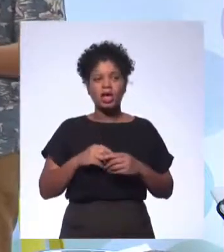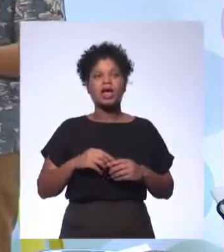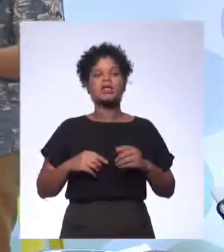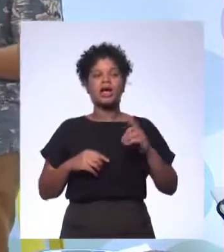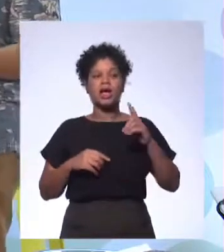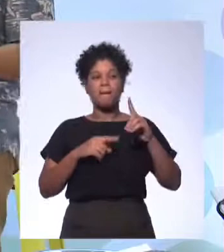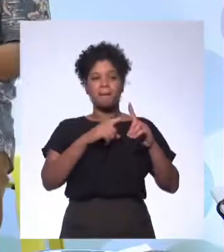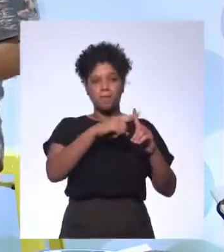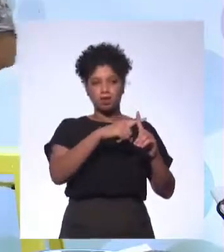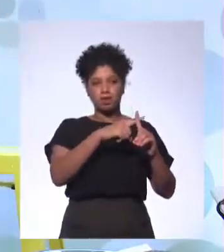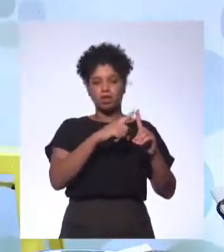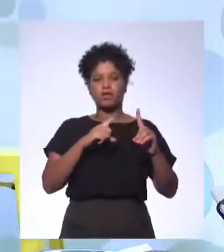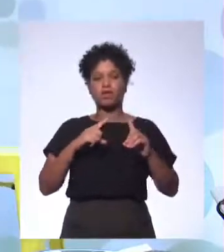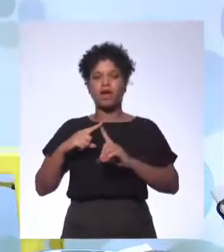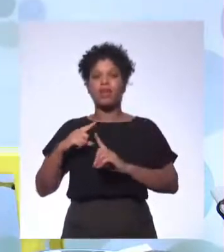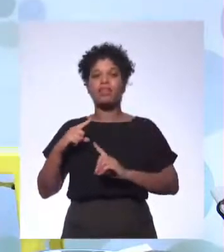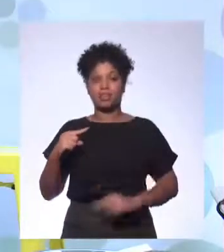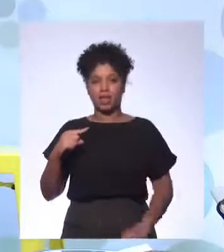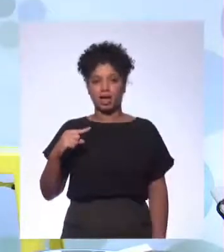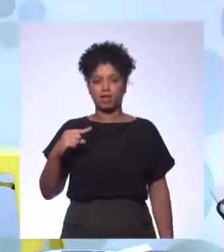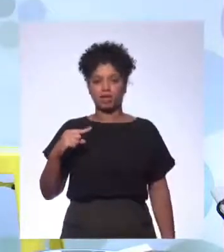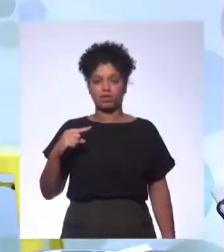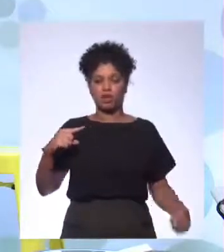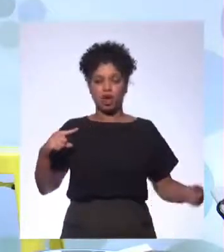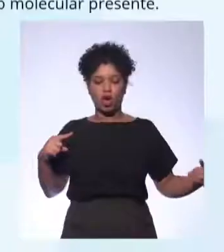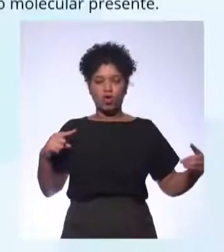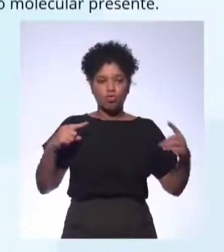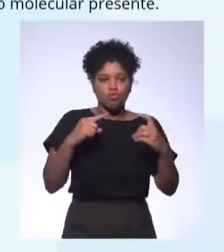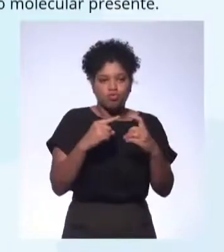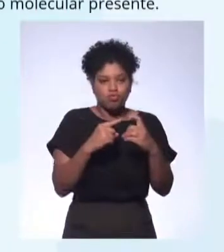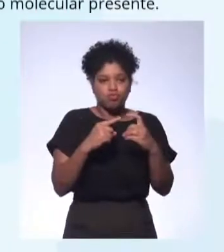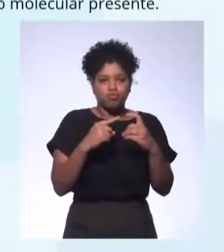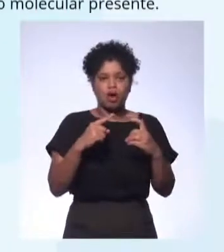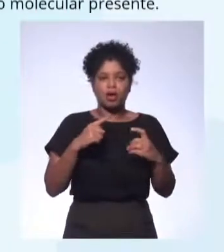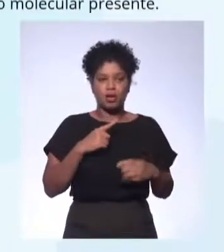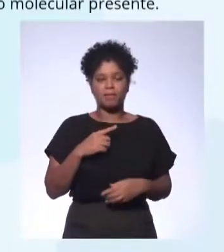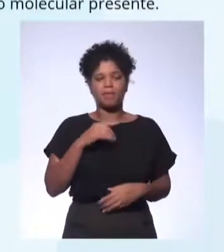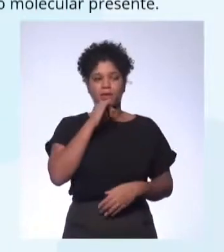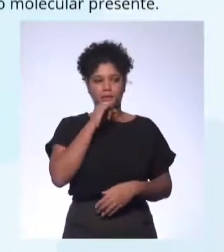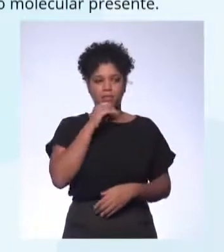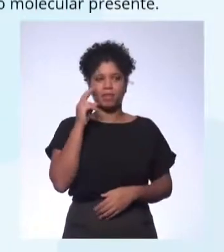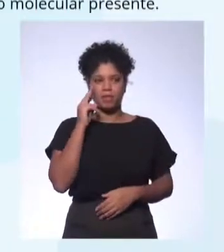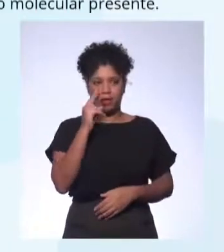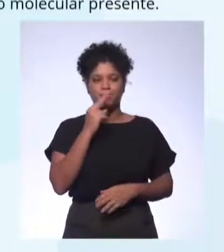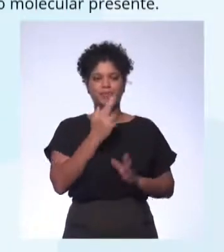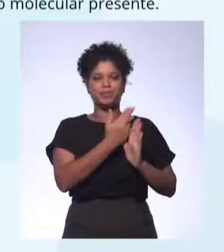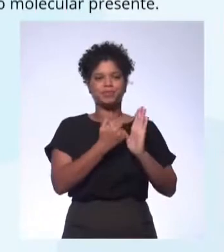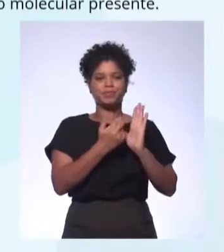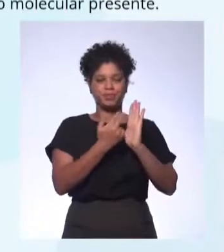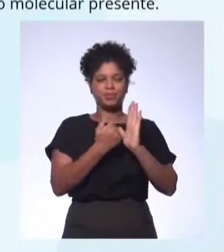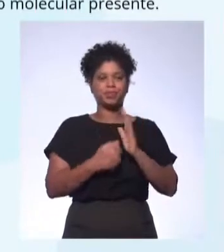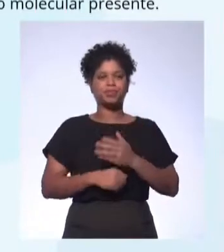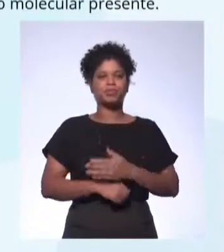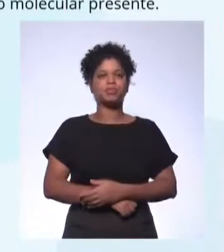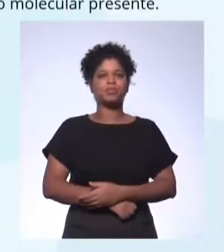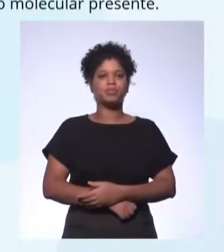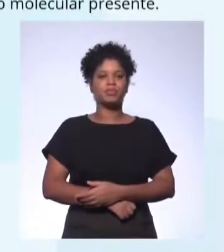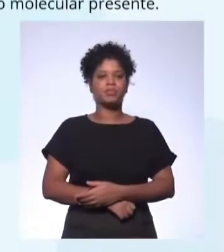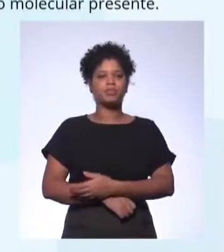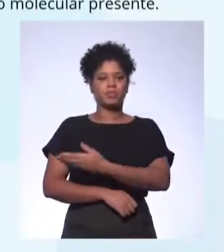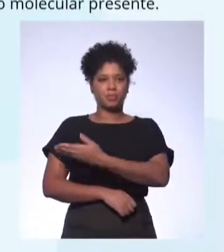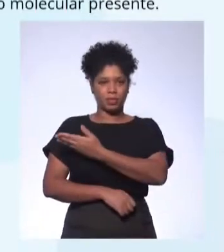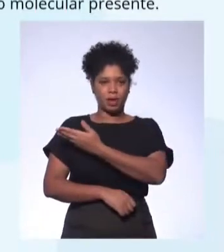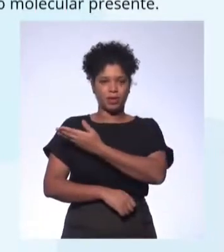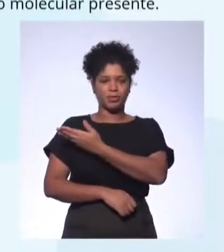Polo induzido Aqui nós temos o exemplo Ok moléculas apolares de polos em